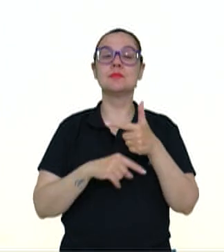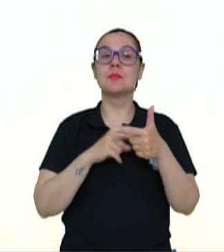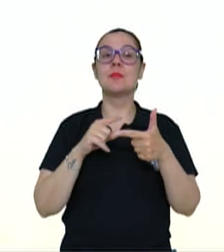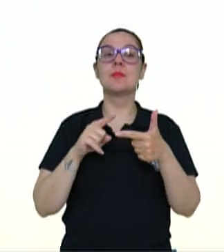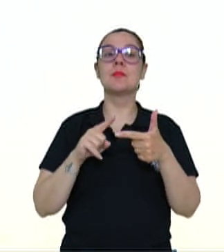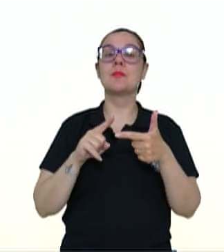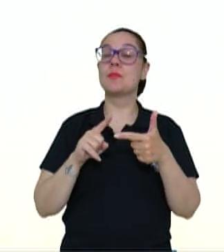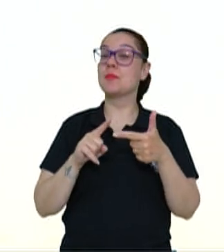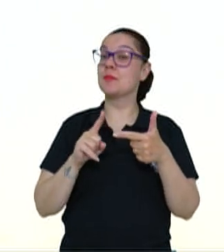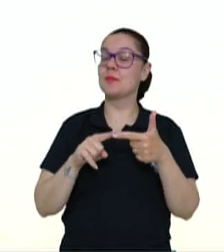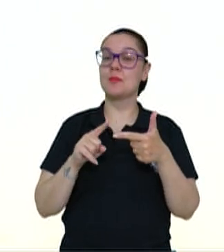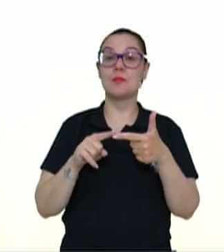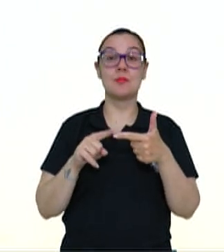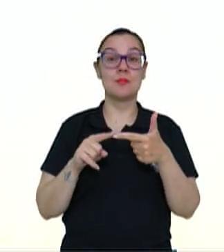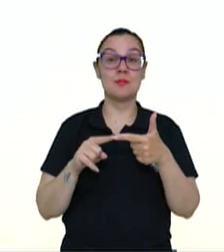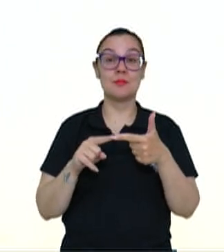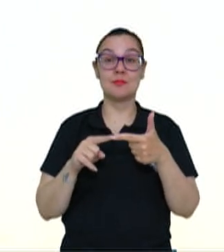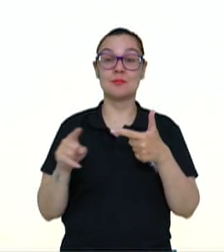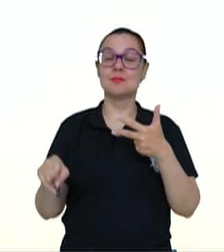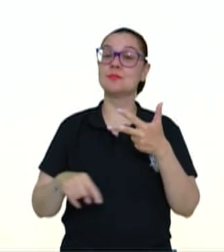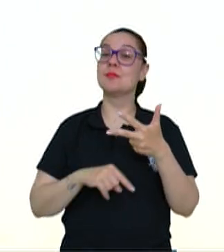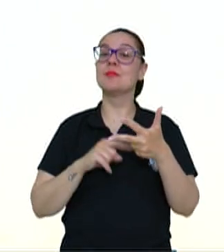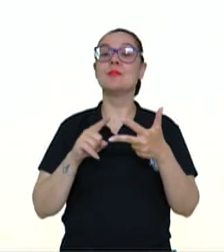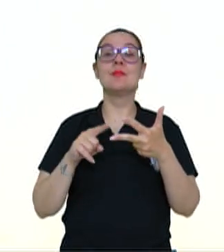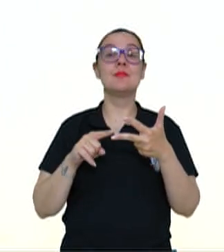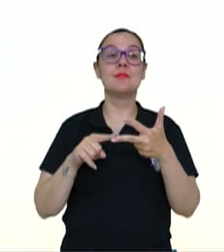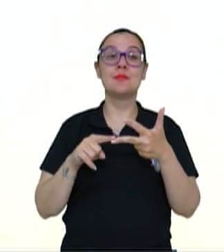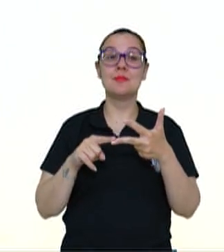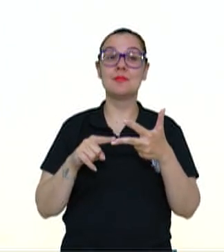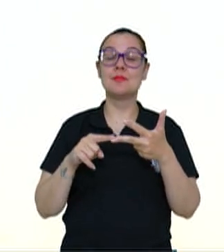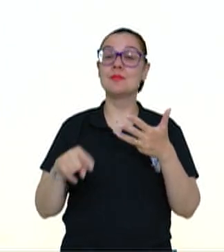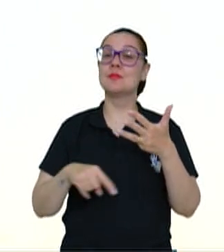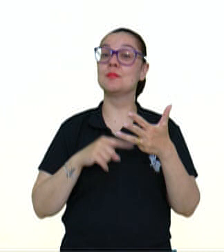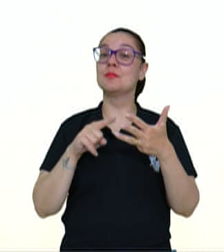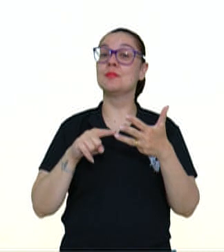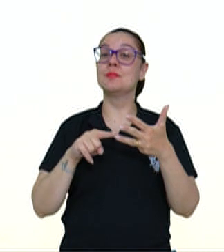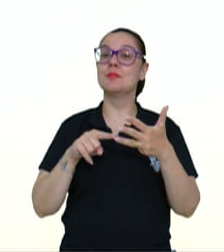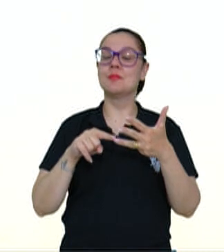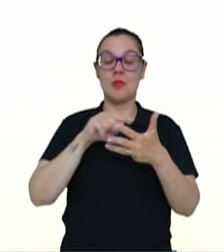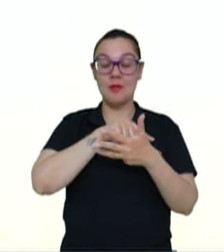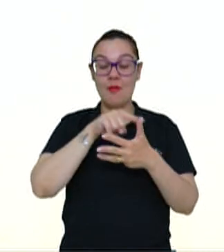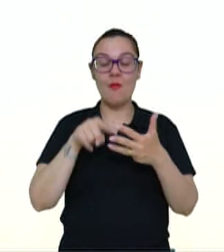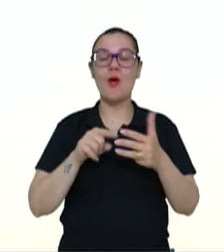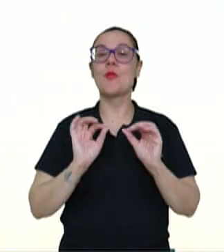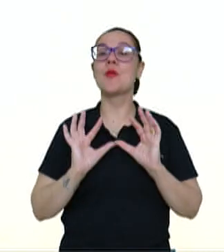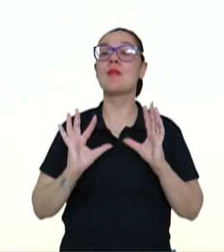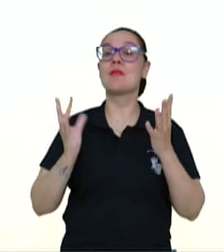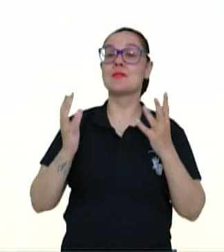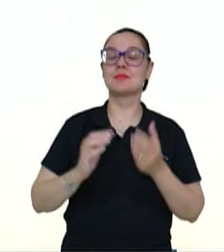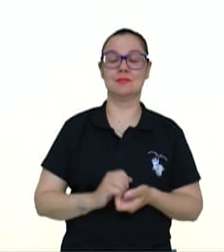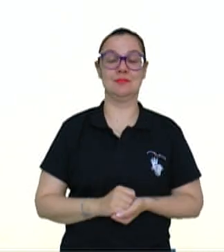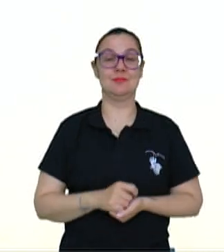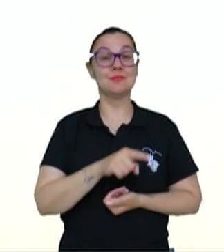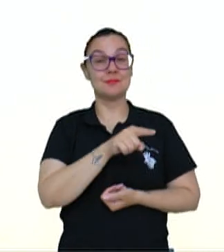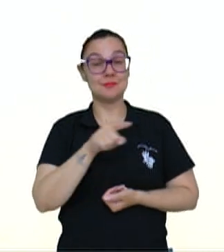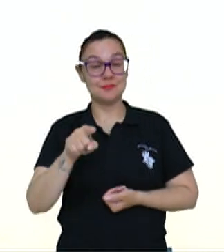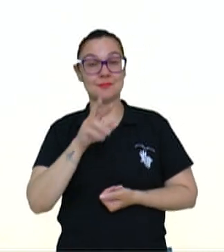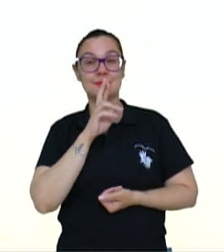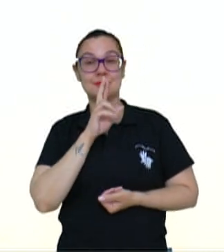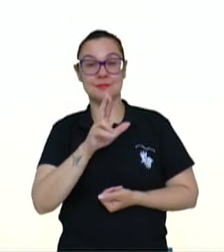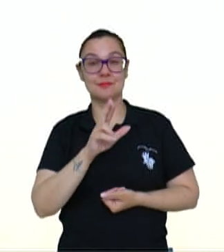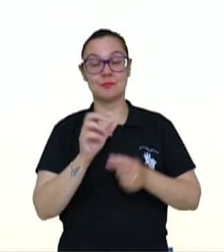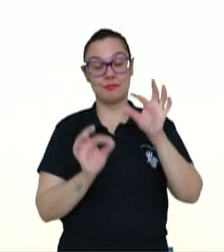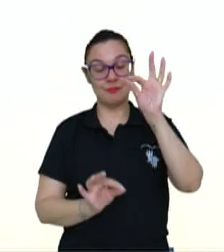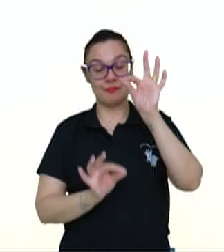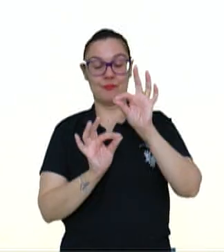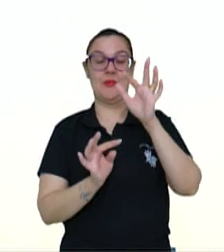primeiro, o que aconteceu luego, E depois, e por último, que passou. Então, vocês vão escrever aí um